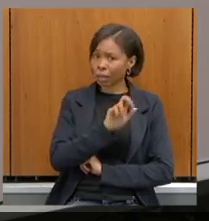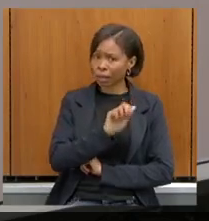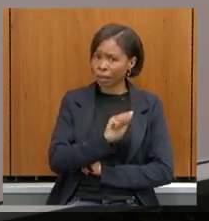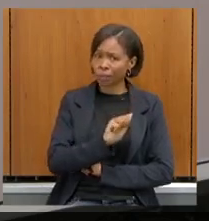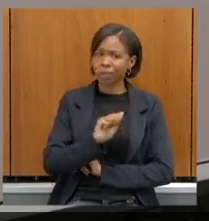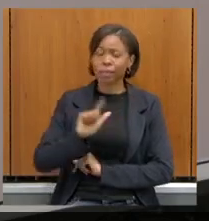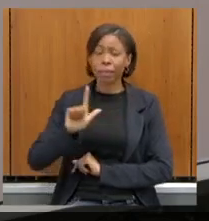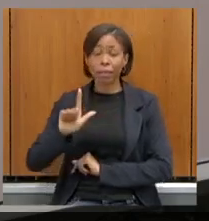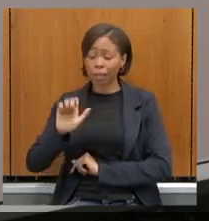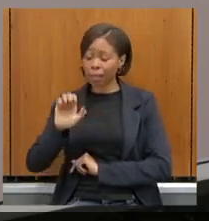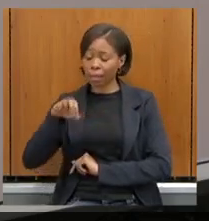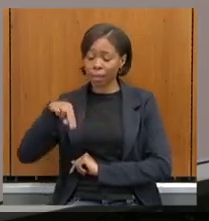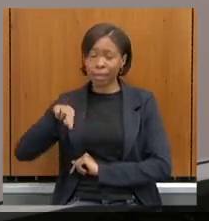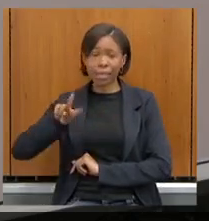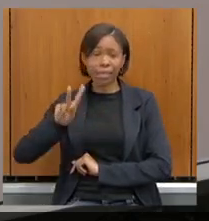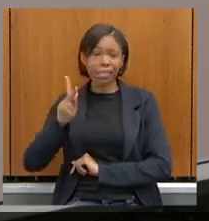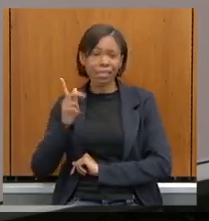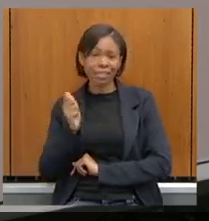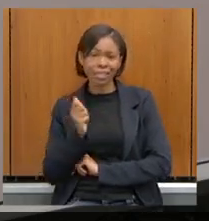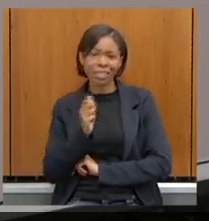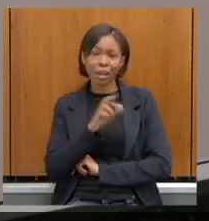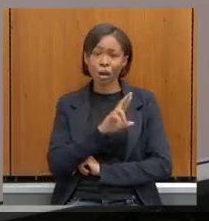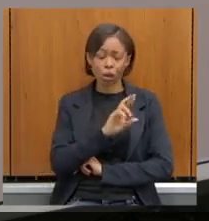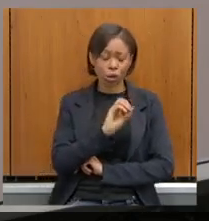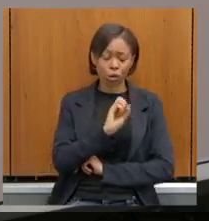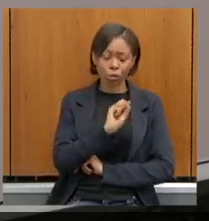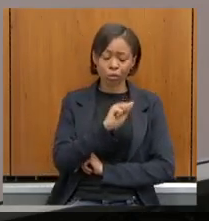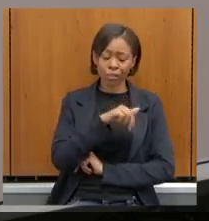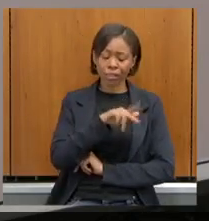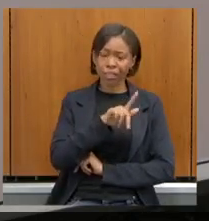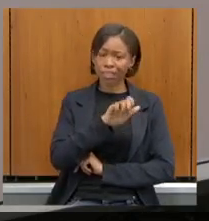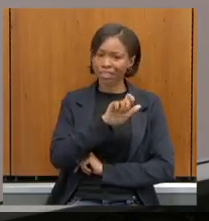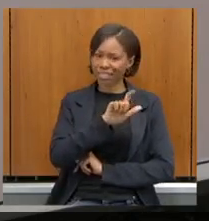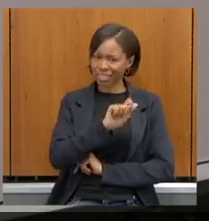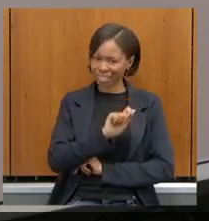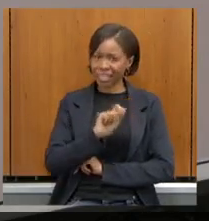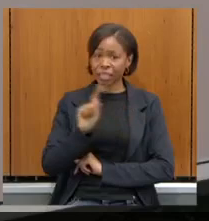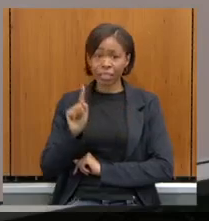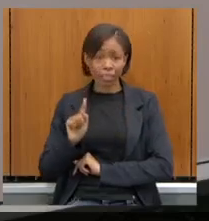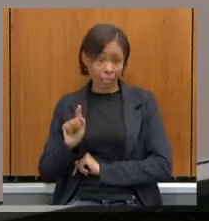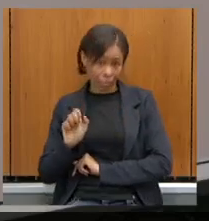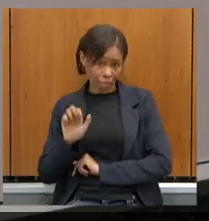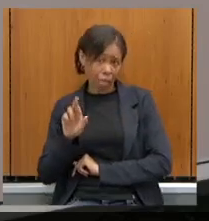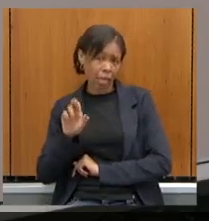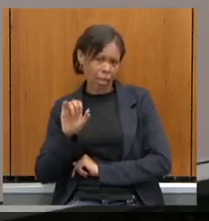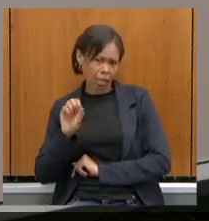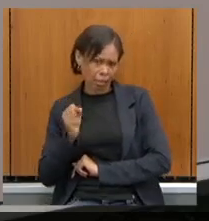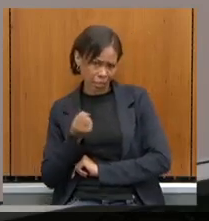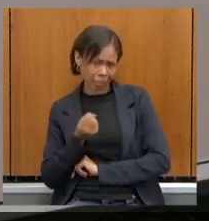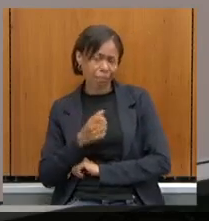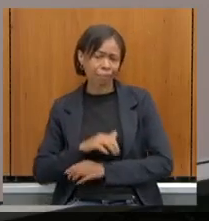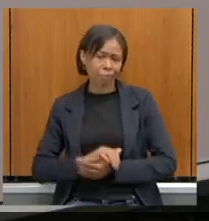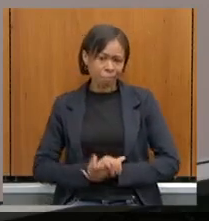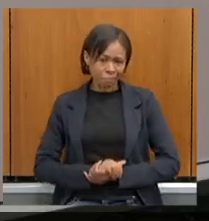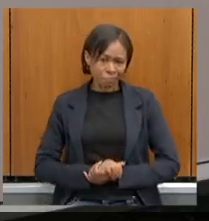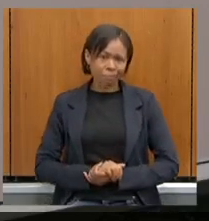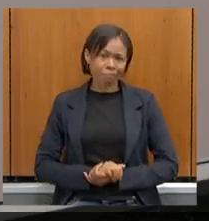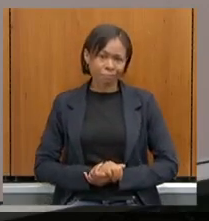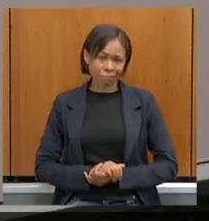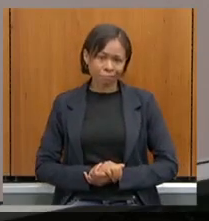Leninha, Rosângela Reis, Zé Reis. Fernando Pacheco também, acho que está aí, né? Já falei.